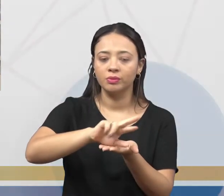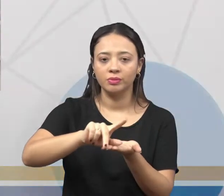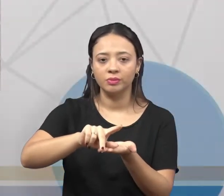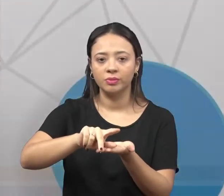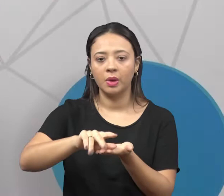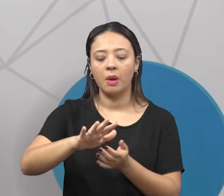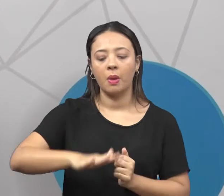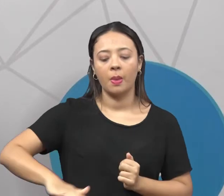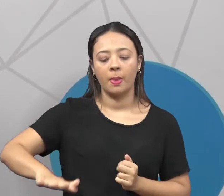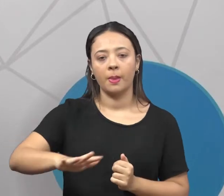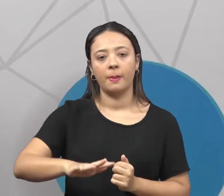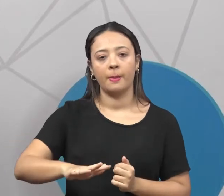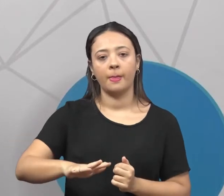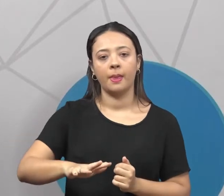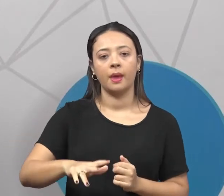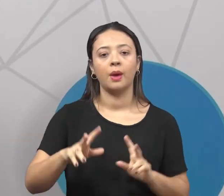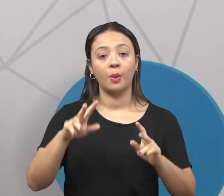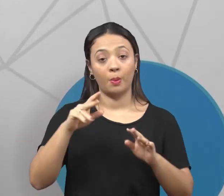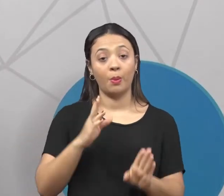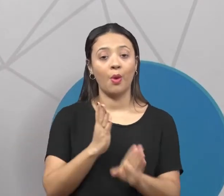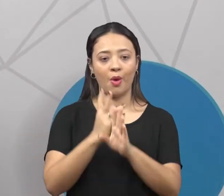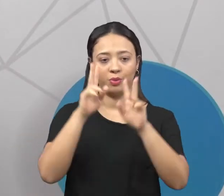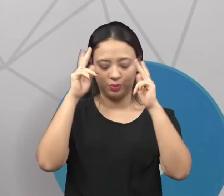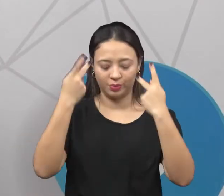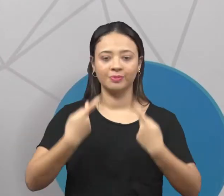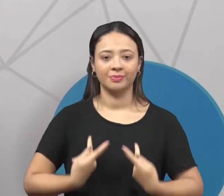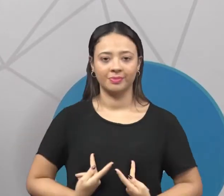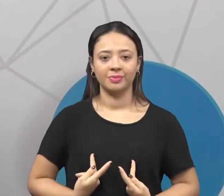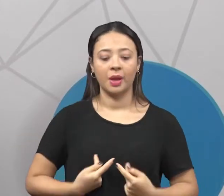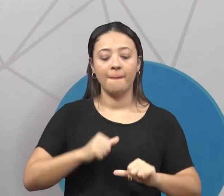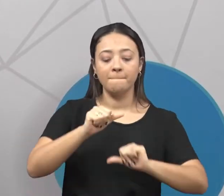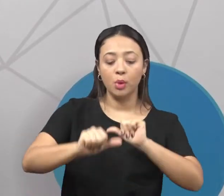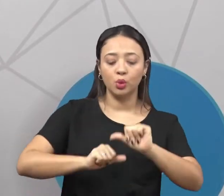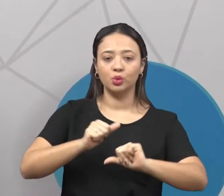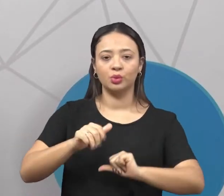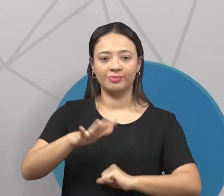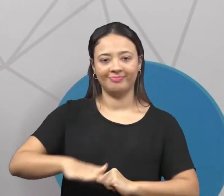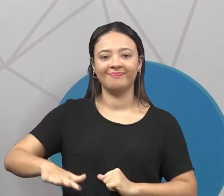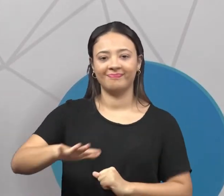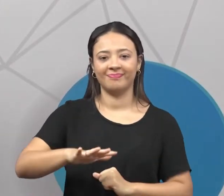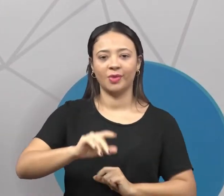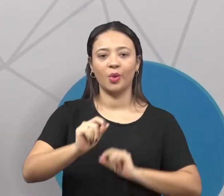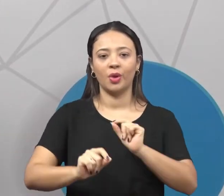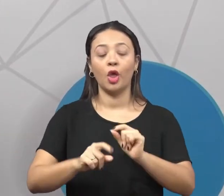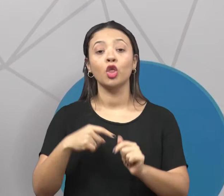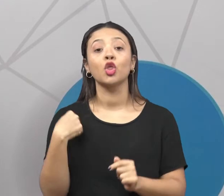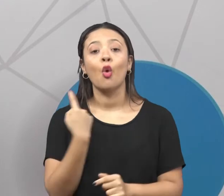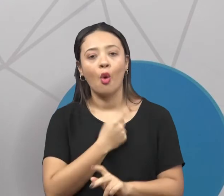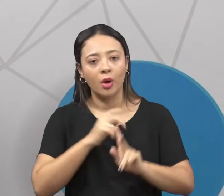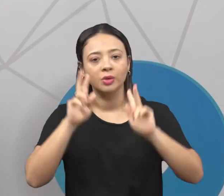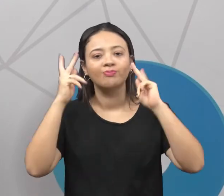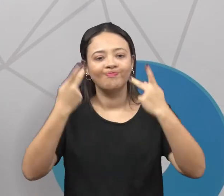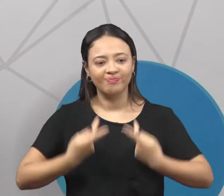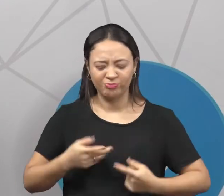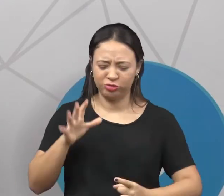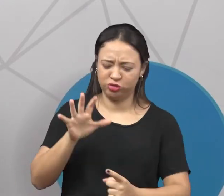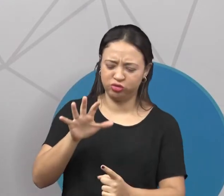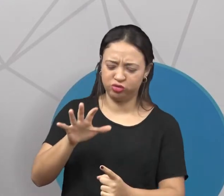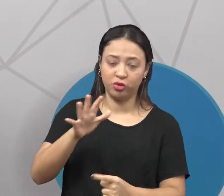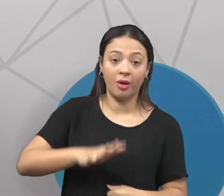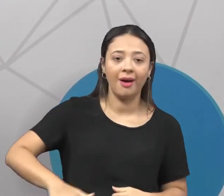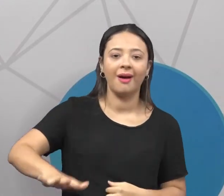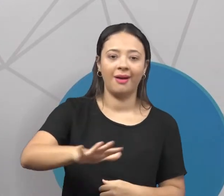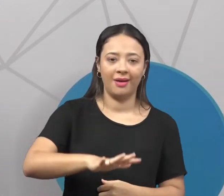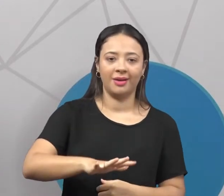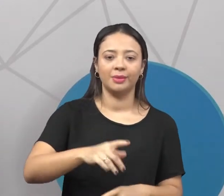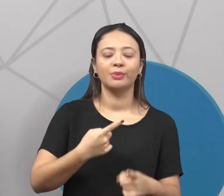por exemplo, quando modifica uma paisagem, transforma uma paisagem, né, o próprio homem faz isso, né? Porque